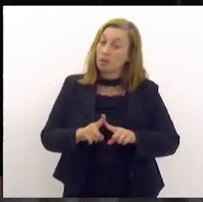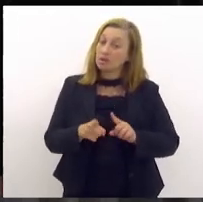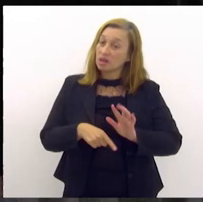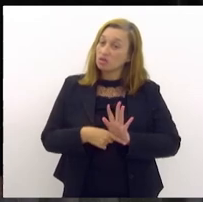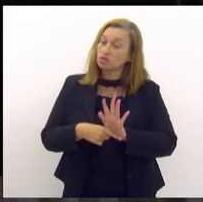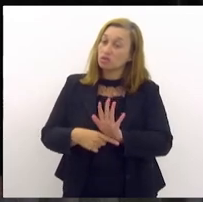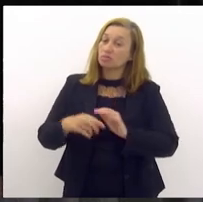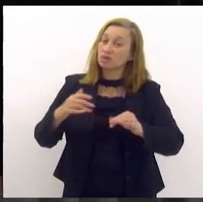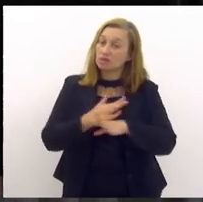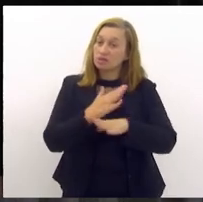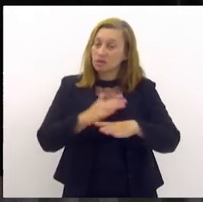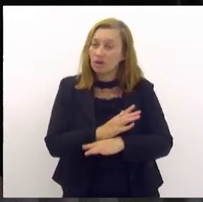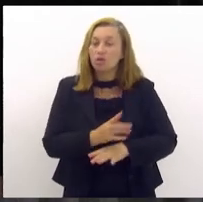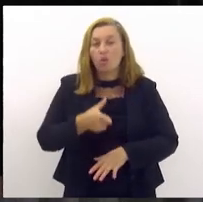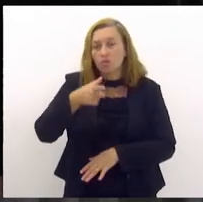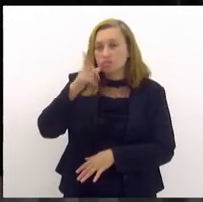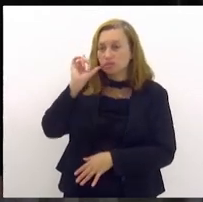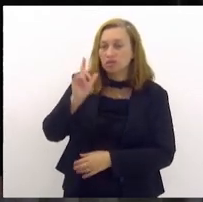Ontem,